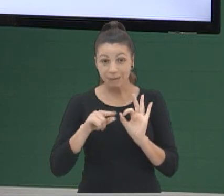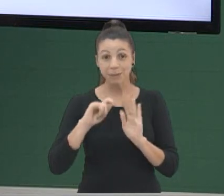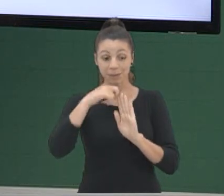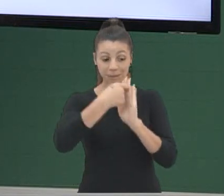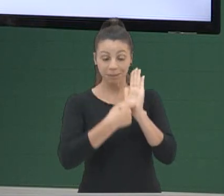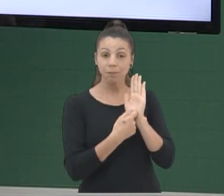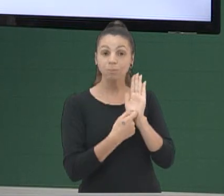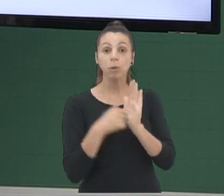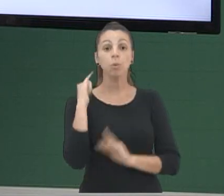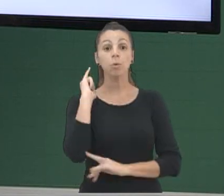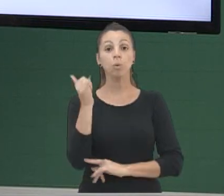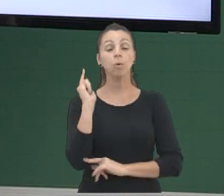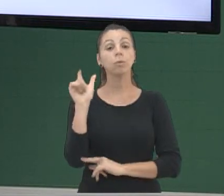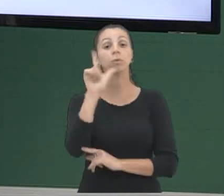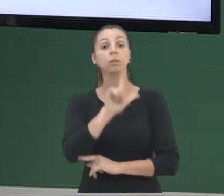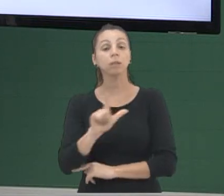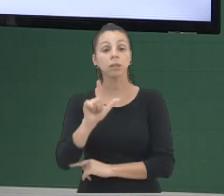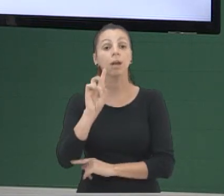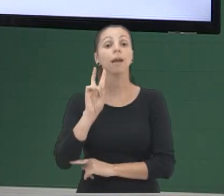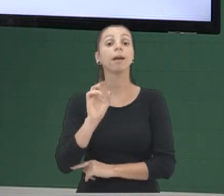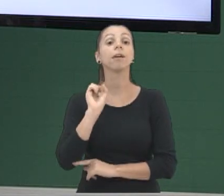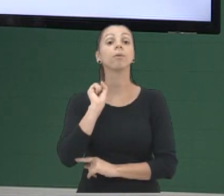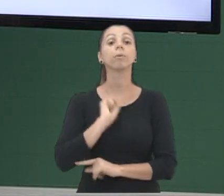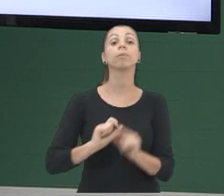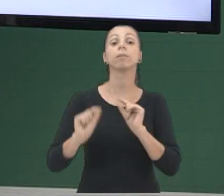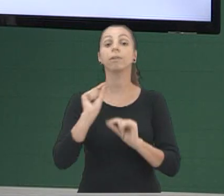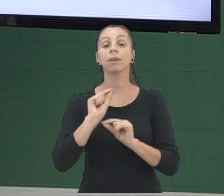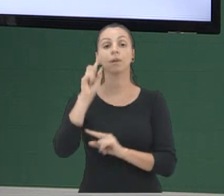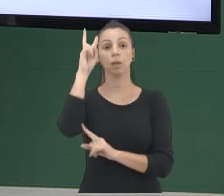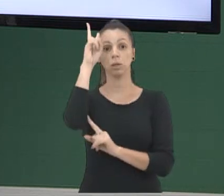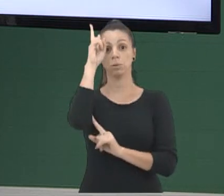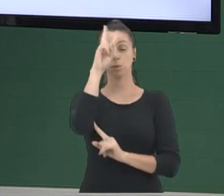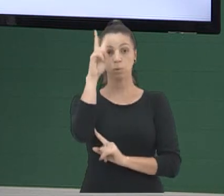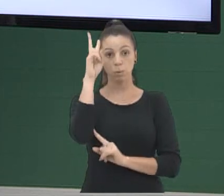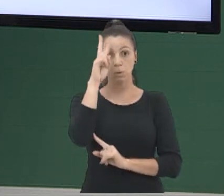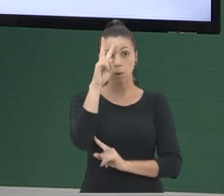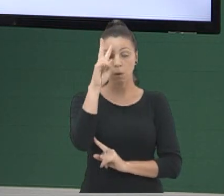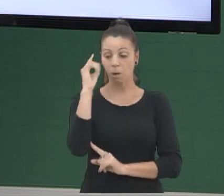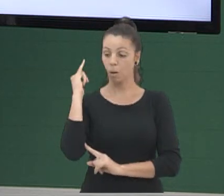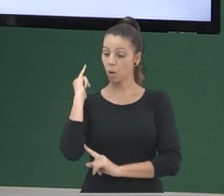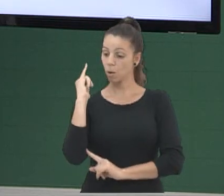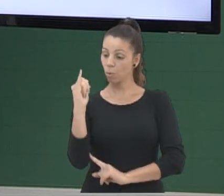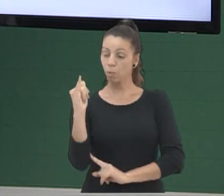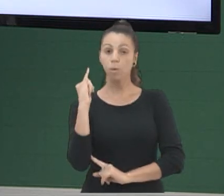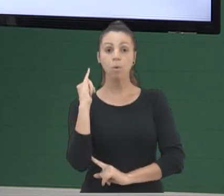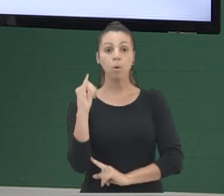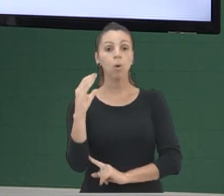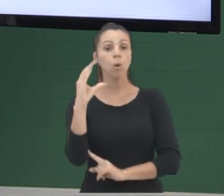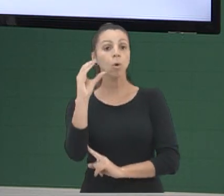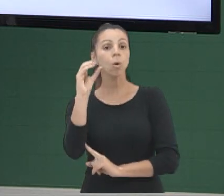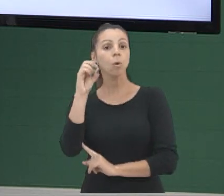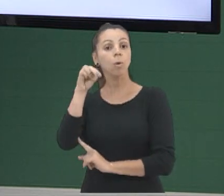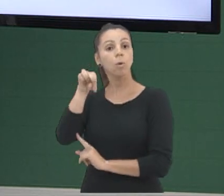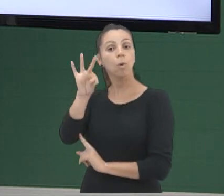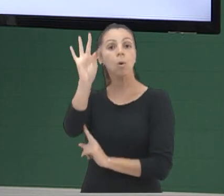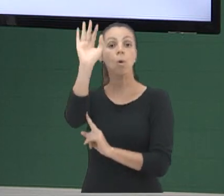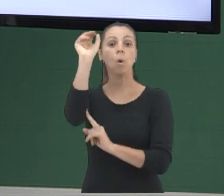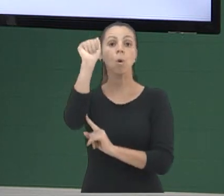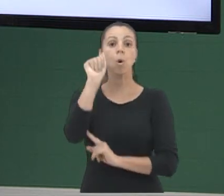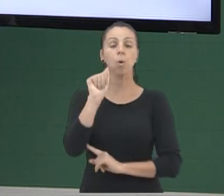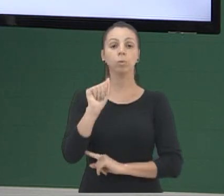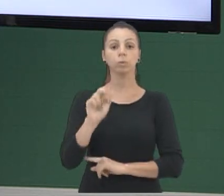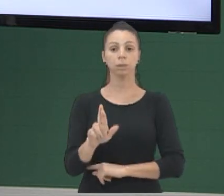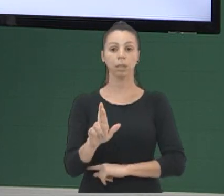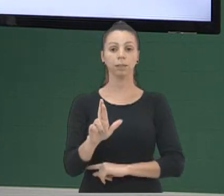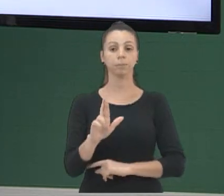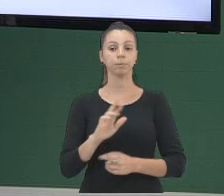uma história. É algo que se conta, por isso a ideia do termo contar, não é isso? Então agora eu vou contar para